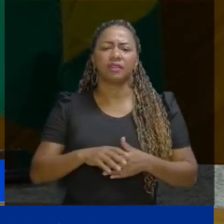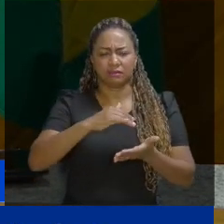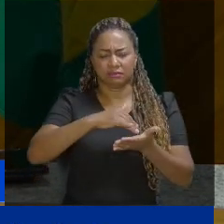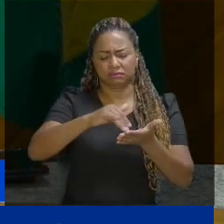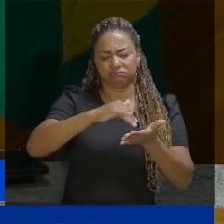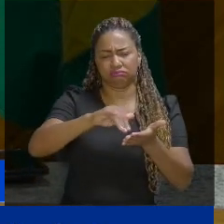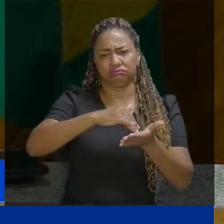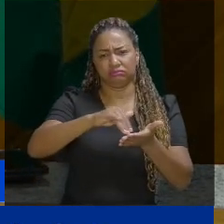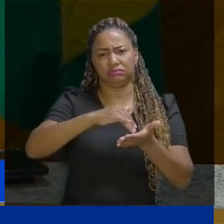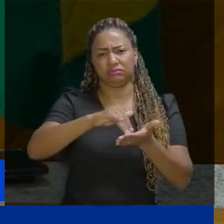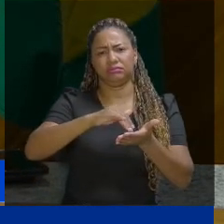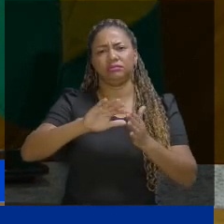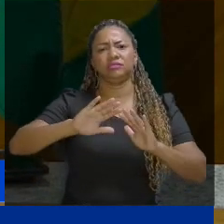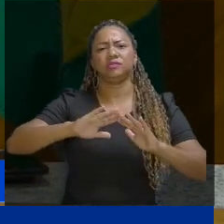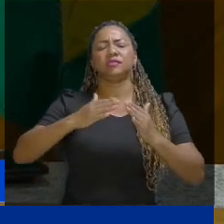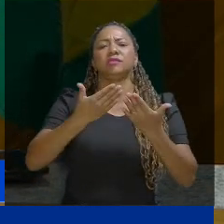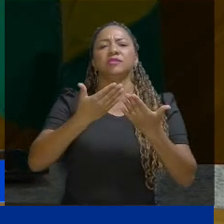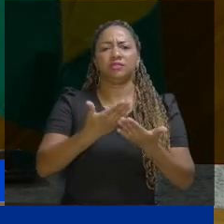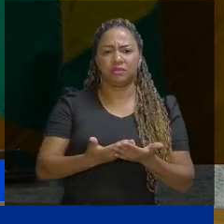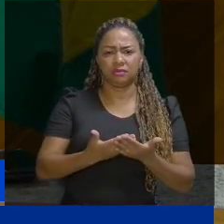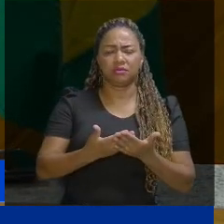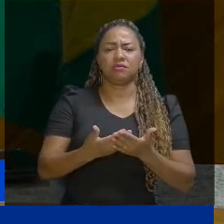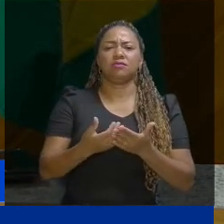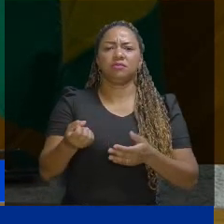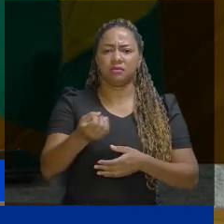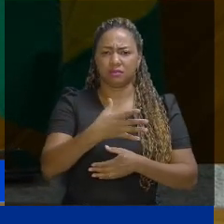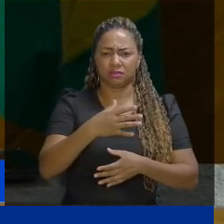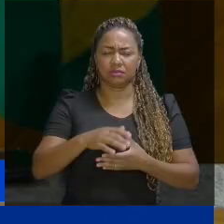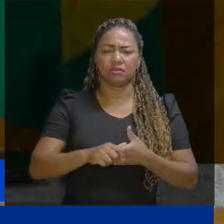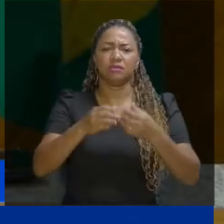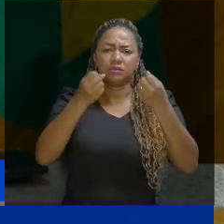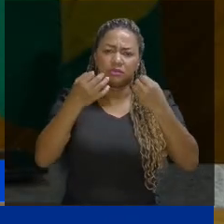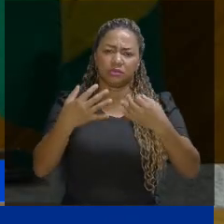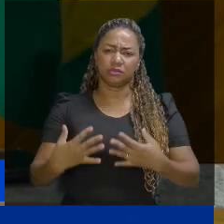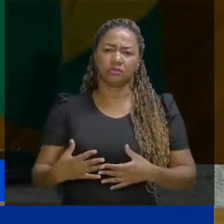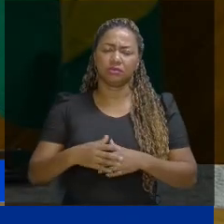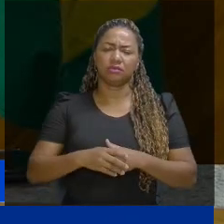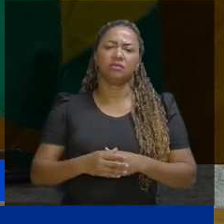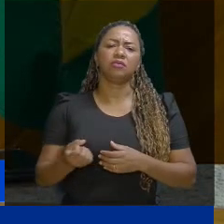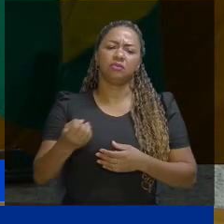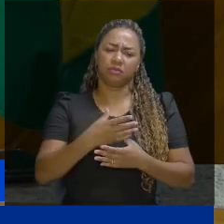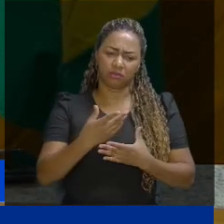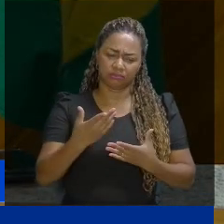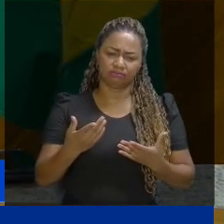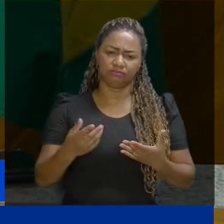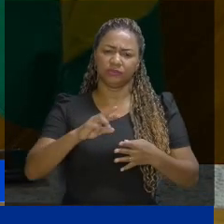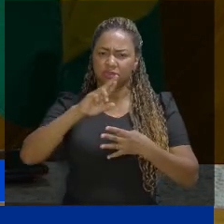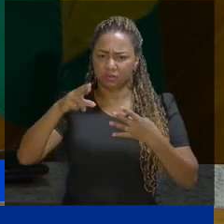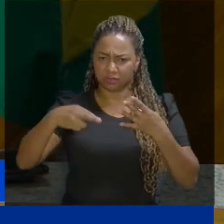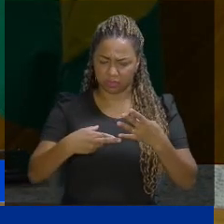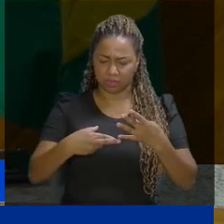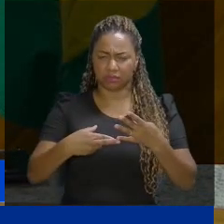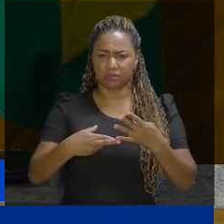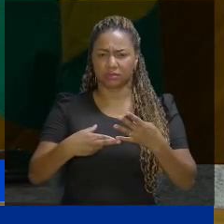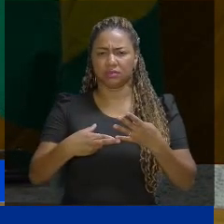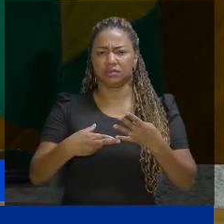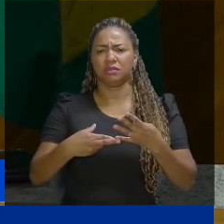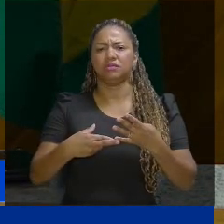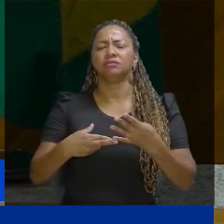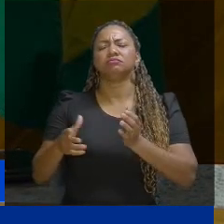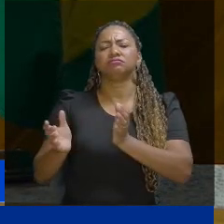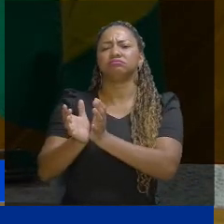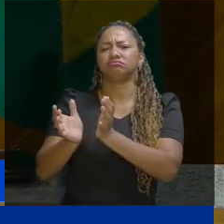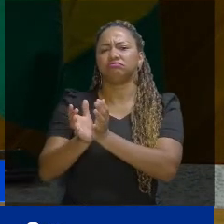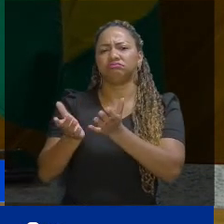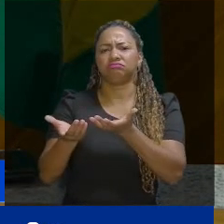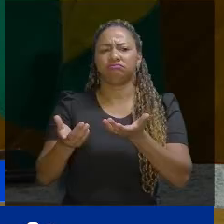secretaria deste colegiado é fato novo a justificar um novo agravo regimental pelo órgão